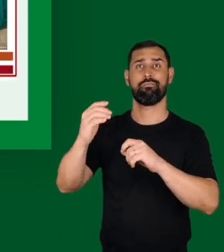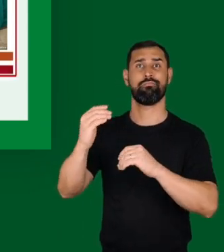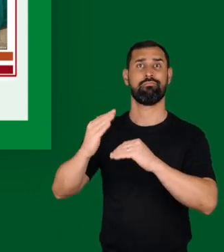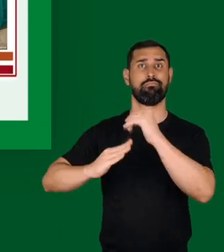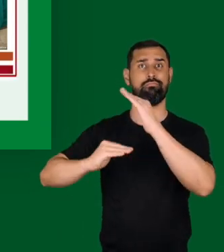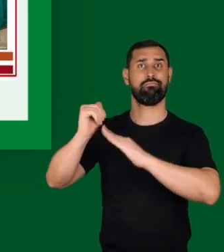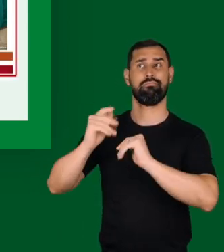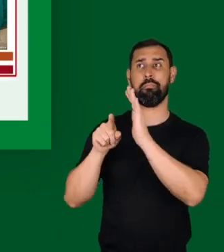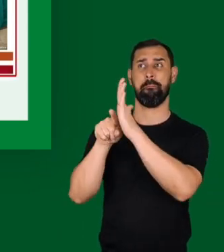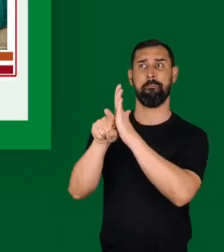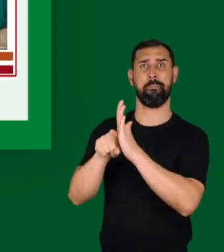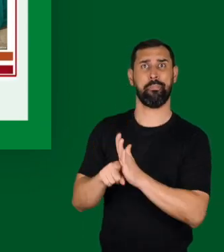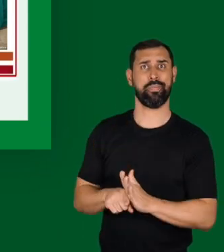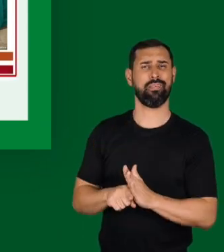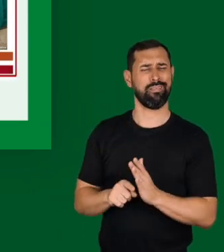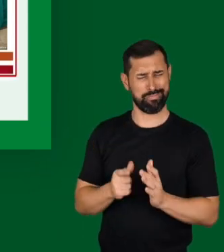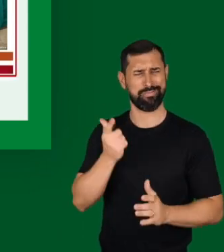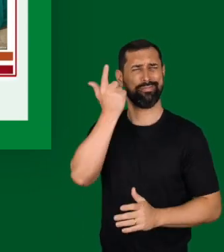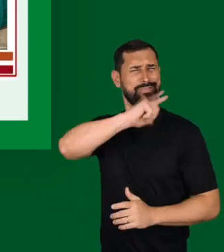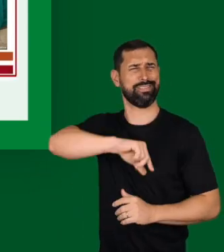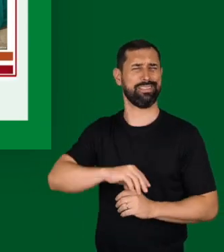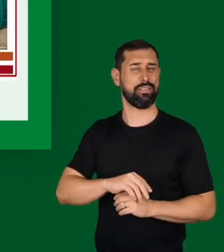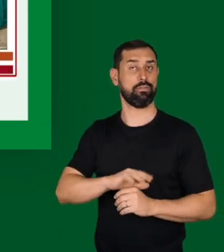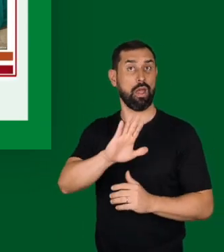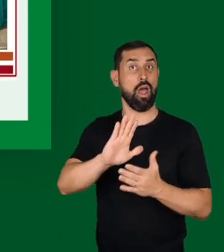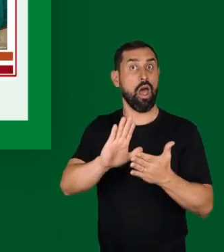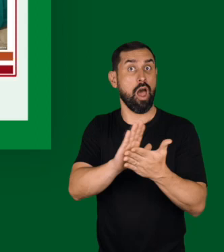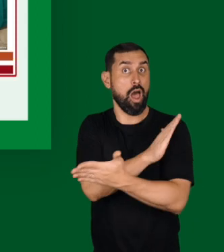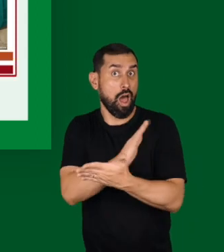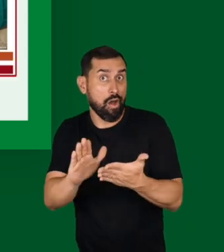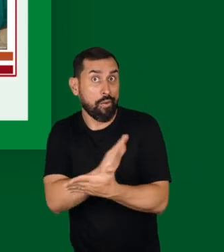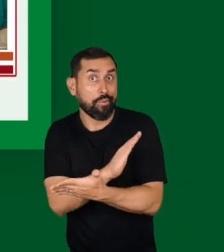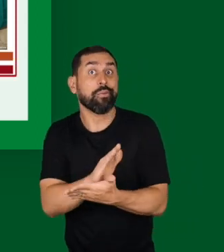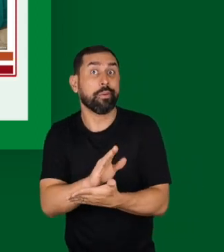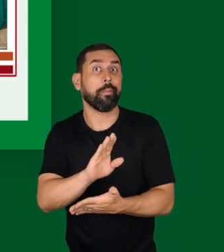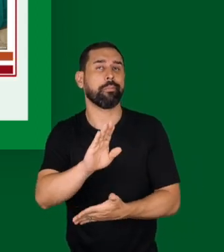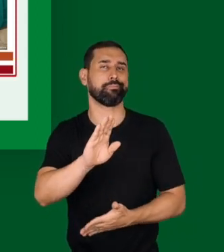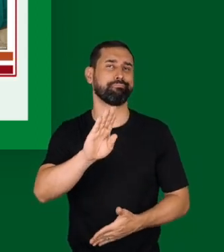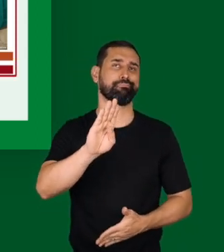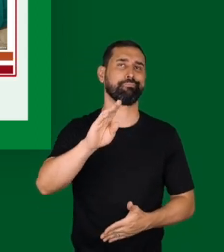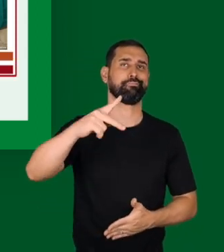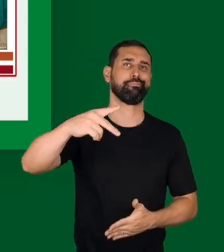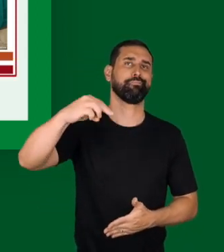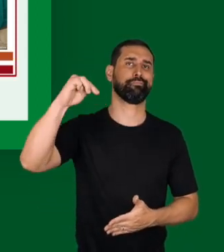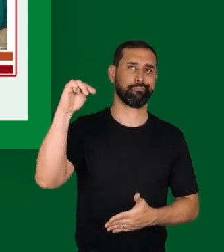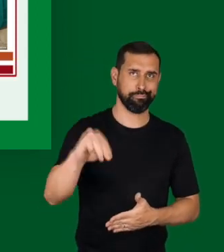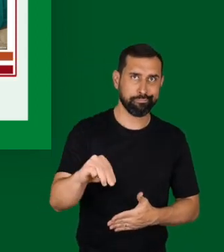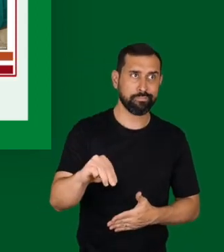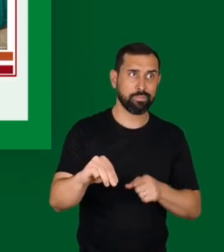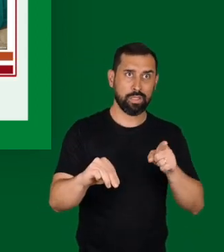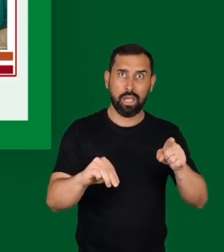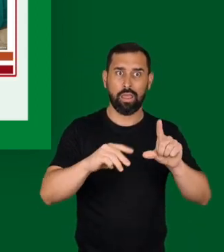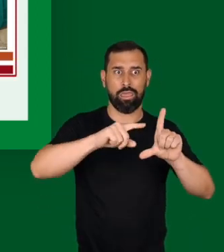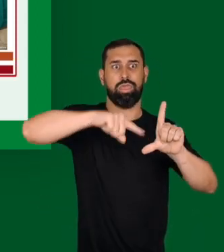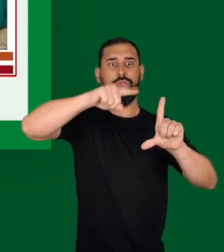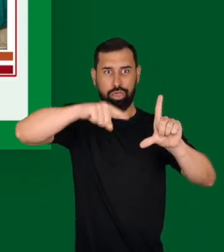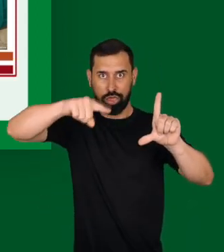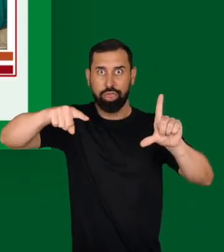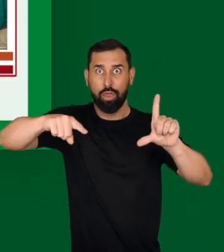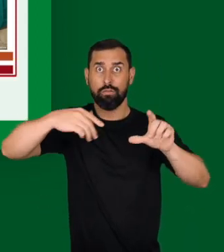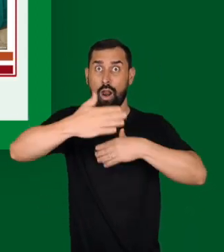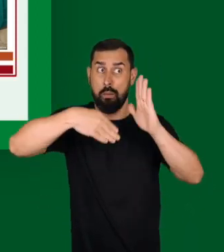especialista tranquilamente. Só que existem alguns ritmos, algumas situações que podem levar a criança à parada.